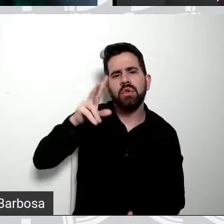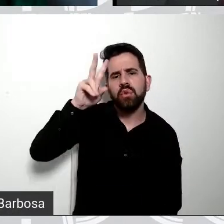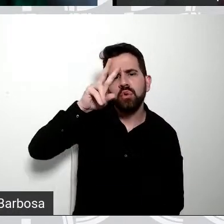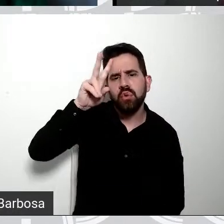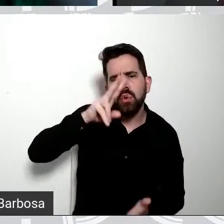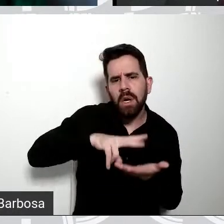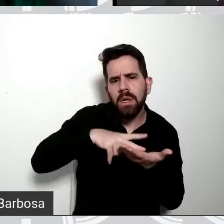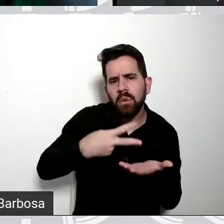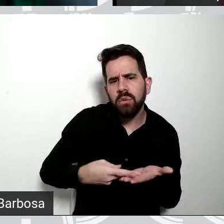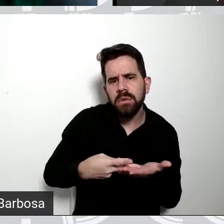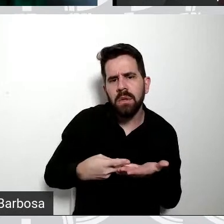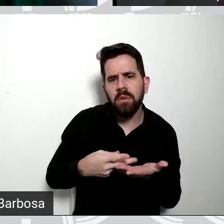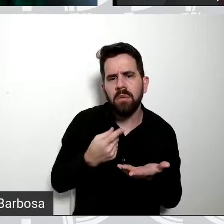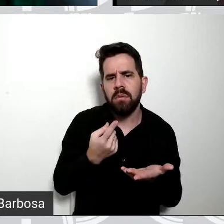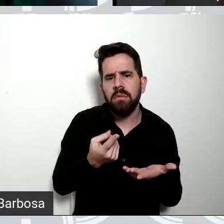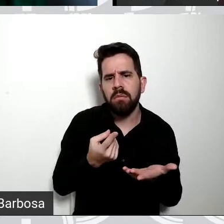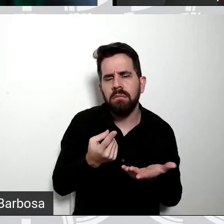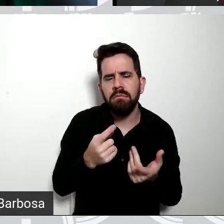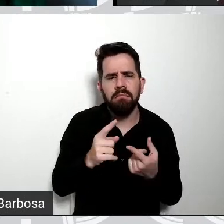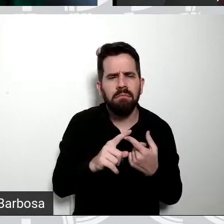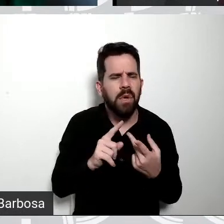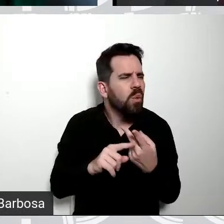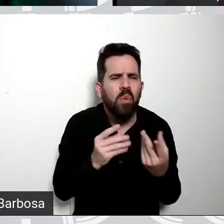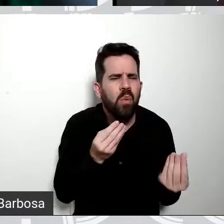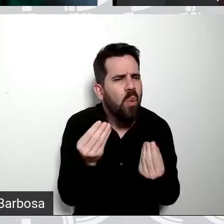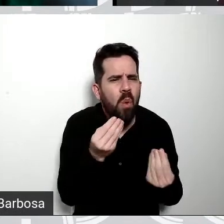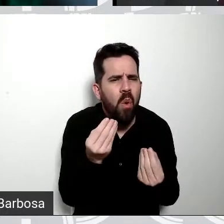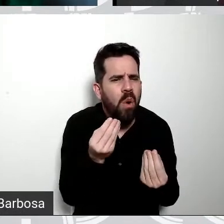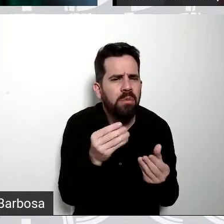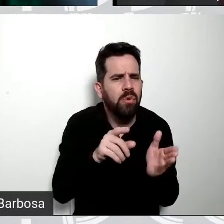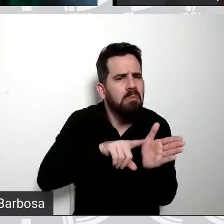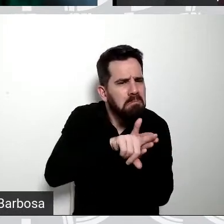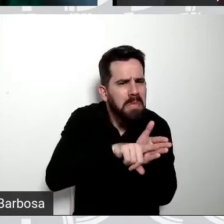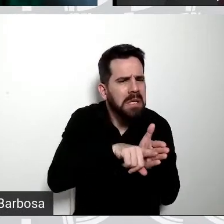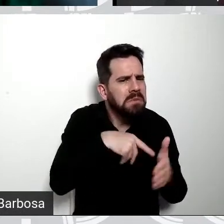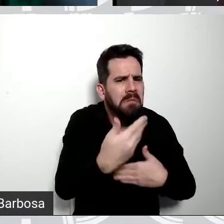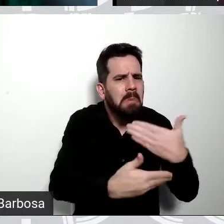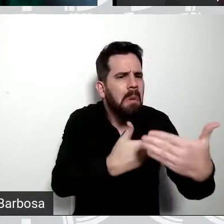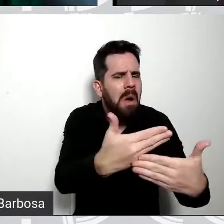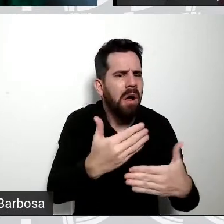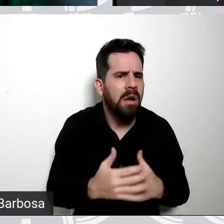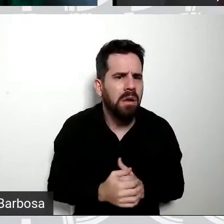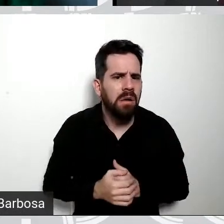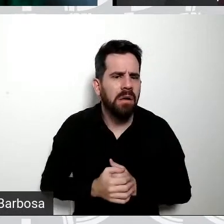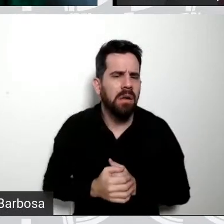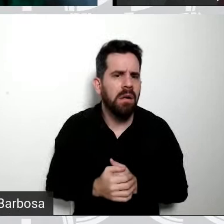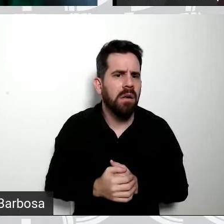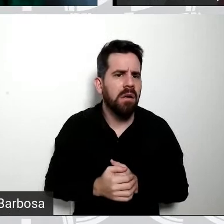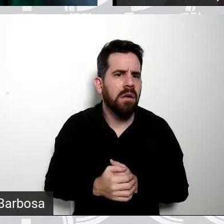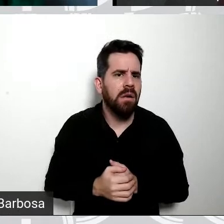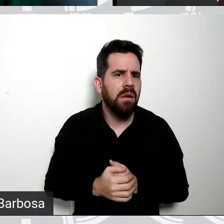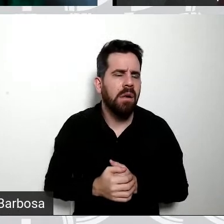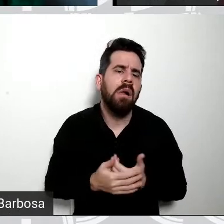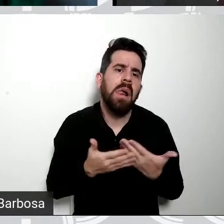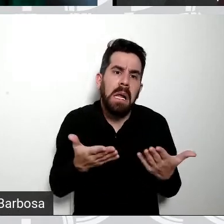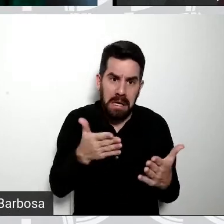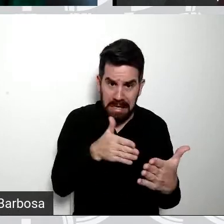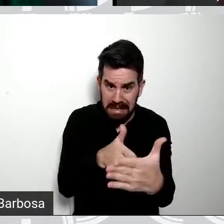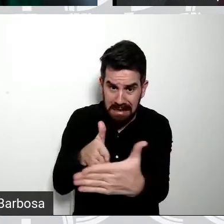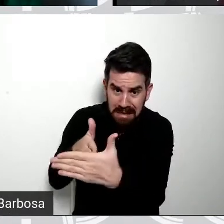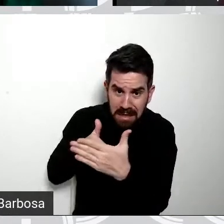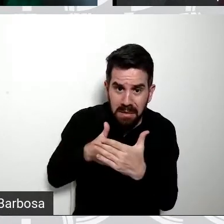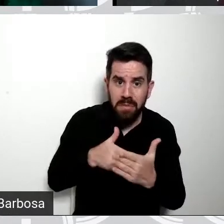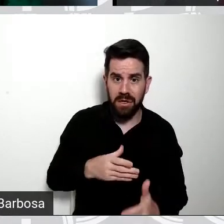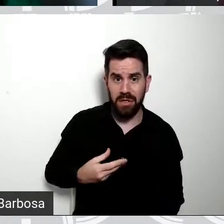estudos? Além de delimitar o que não seria uma história da tradução, e como os